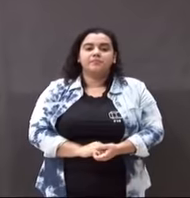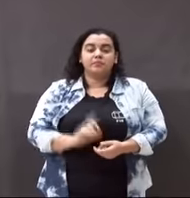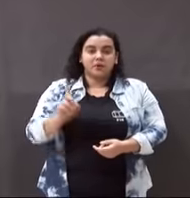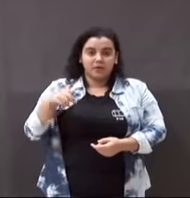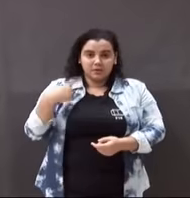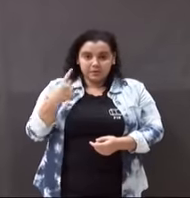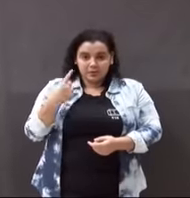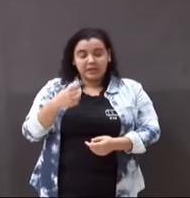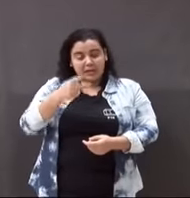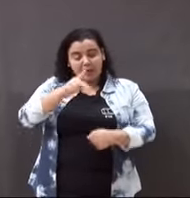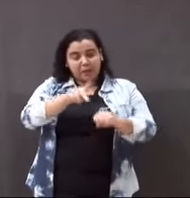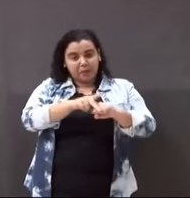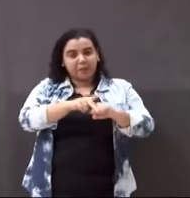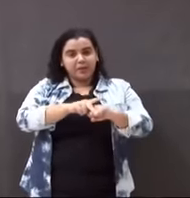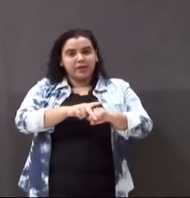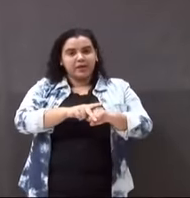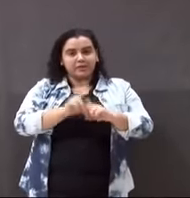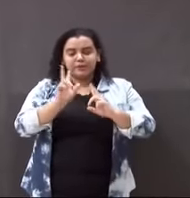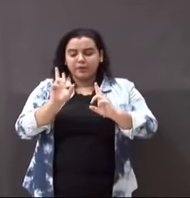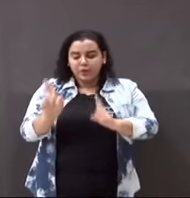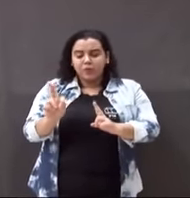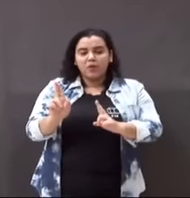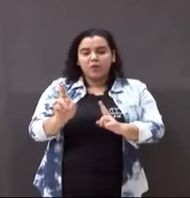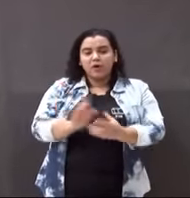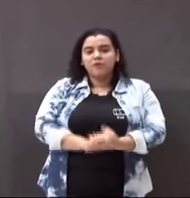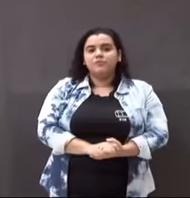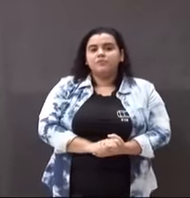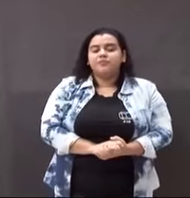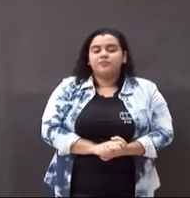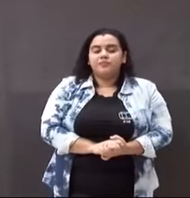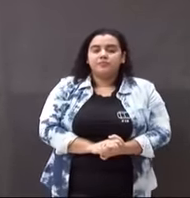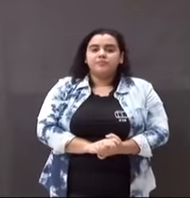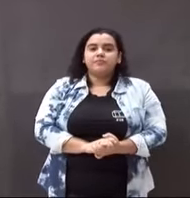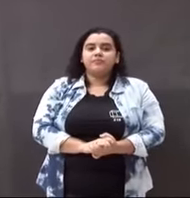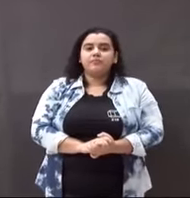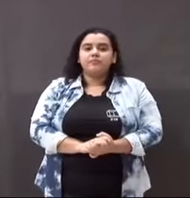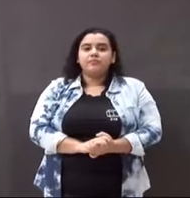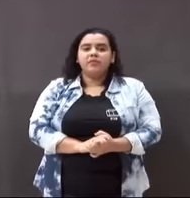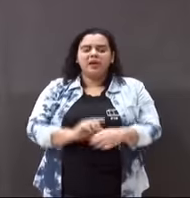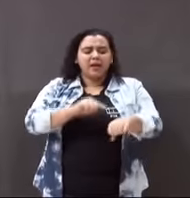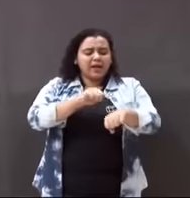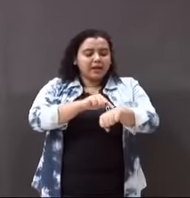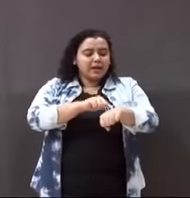E Pedro estava nessa situação. E o tempo passando.